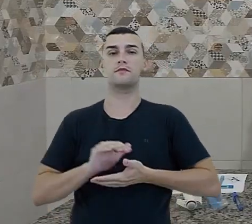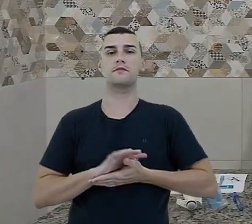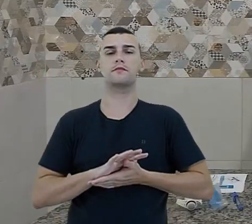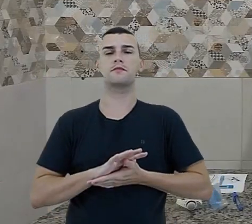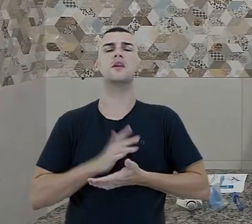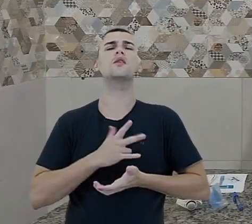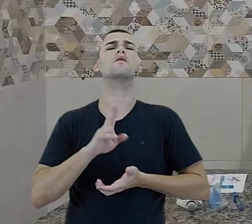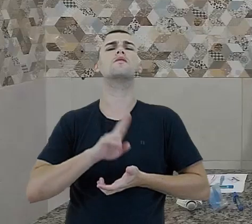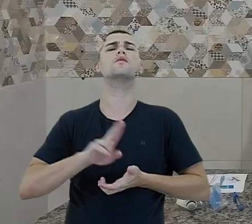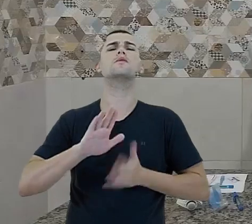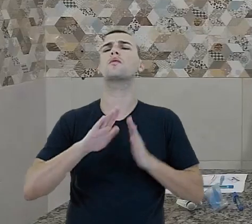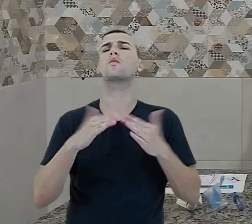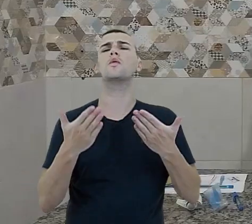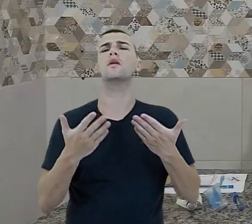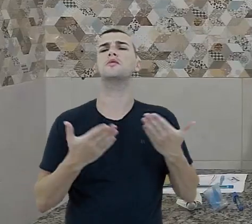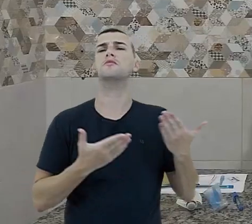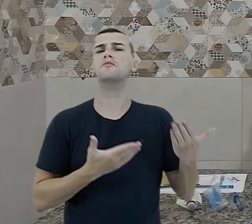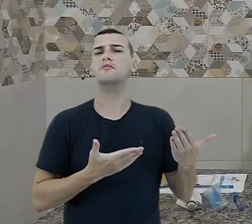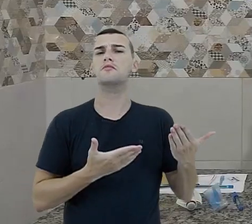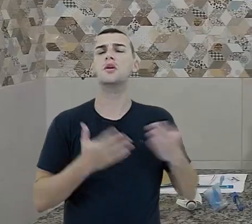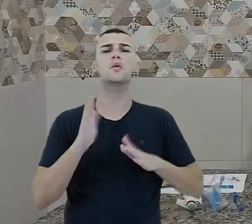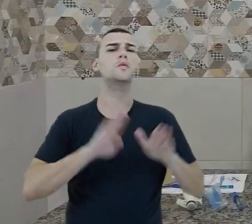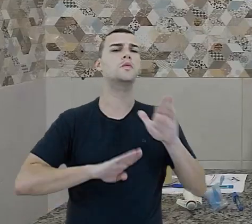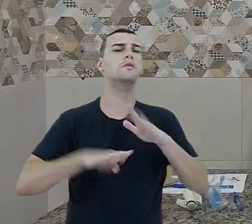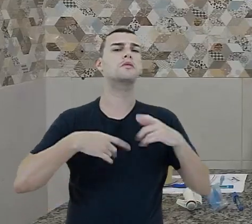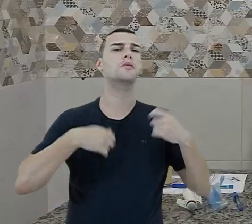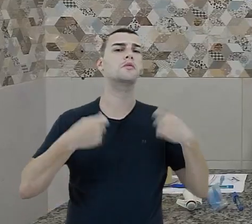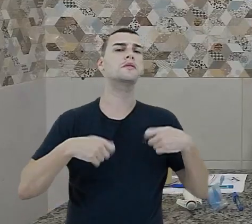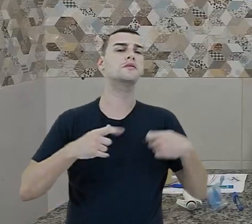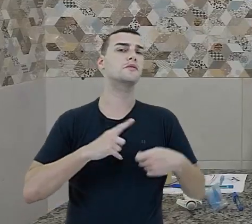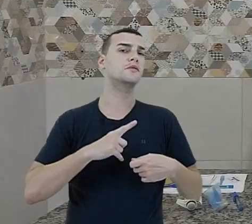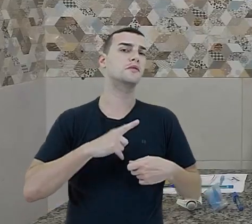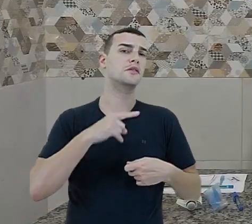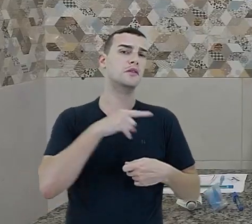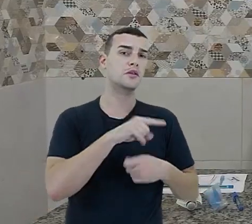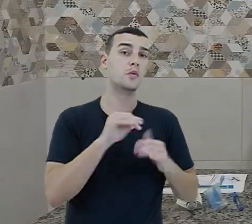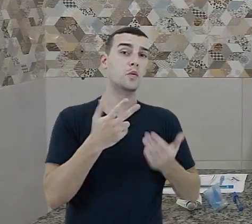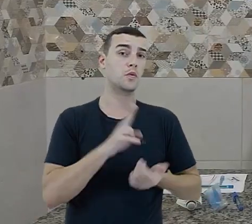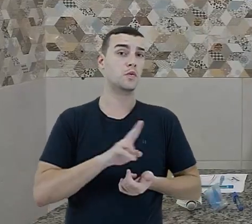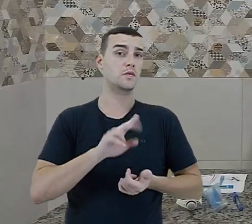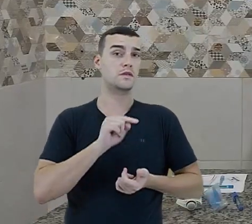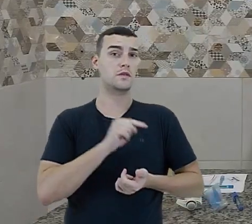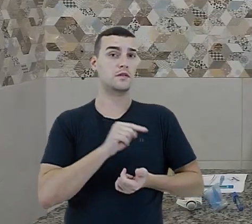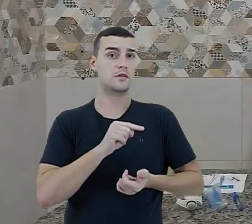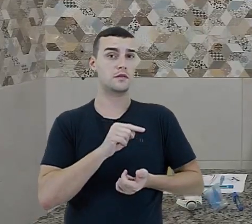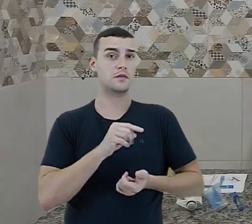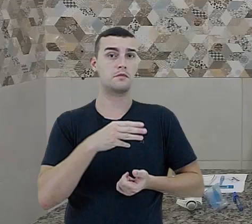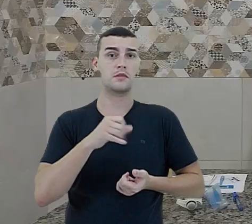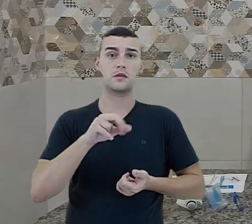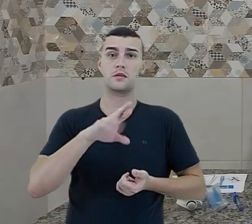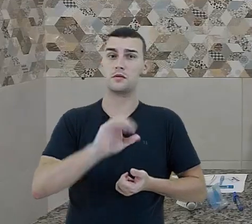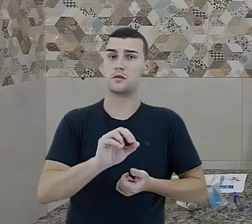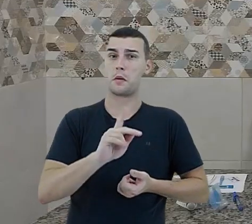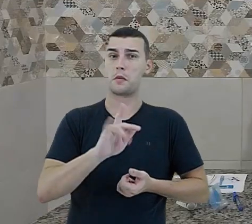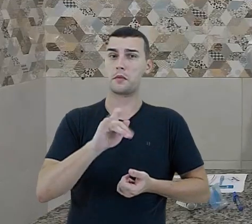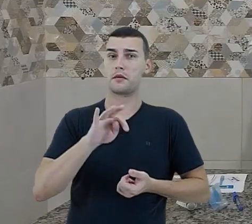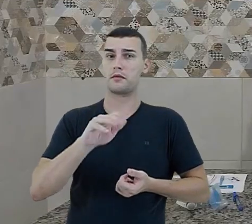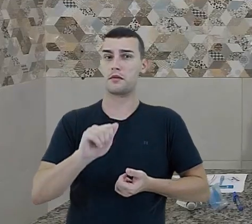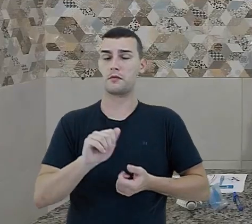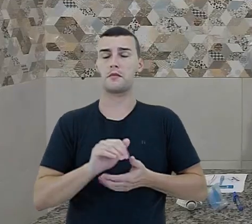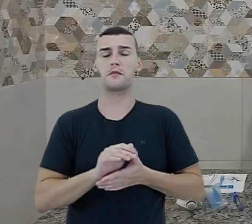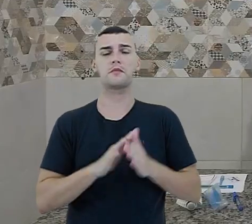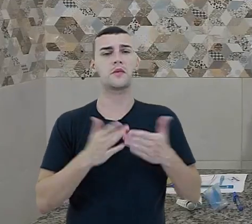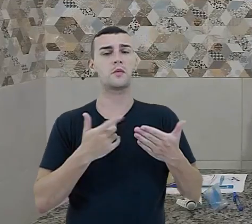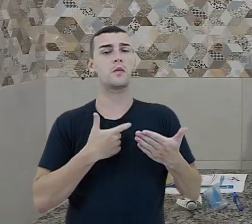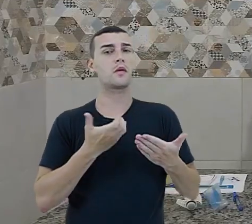Bom, como eu vou utilizar essas... Quais são os cuidados que eu tenho que ter na utilização dessas micropipetas?